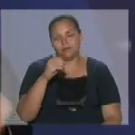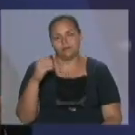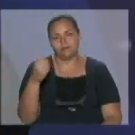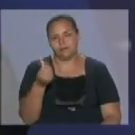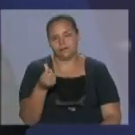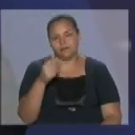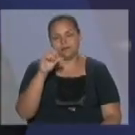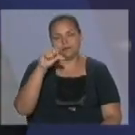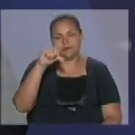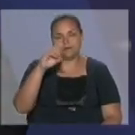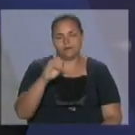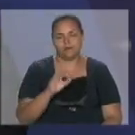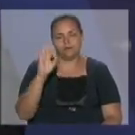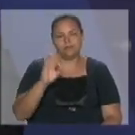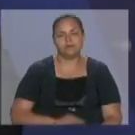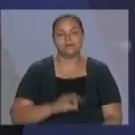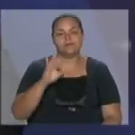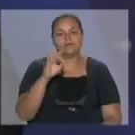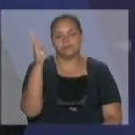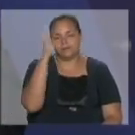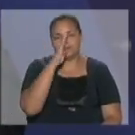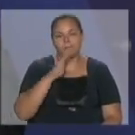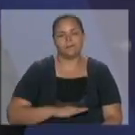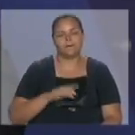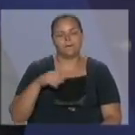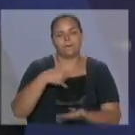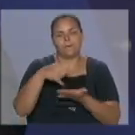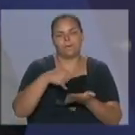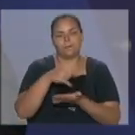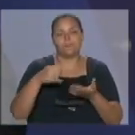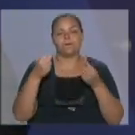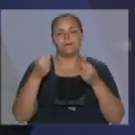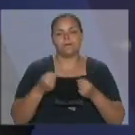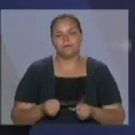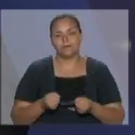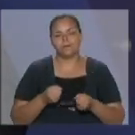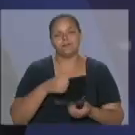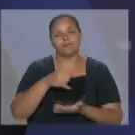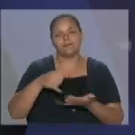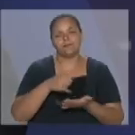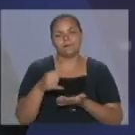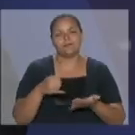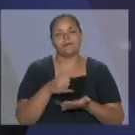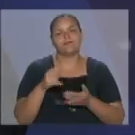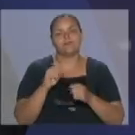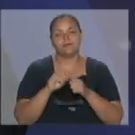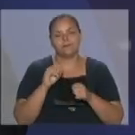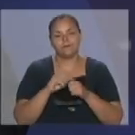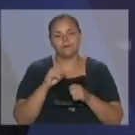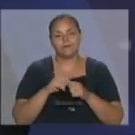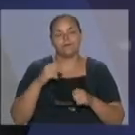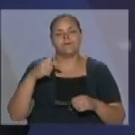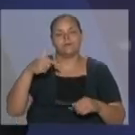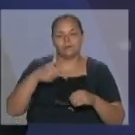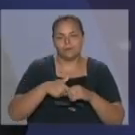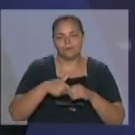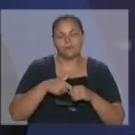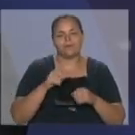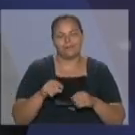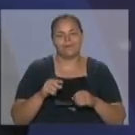2006, 90% do óleo produzido no Brasil era o óleo chamado pesado. É o óleo que serve para fazer óleo combustível